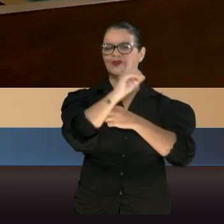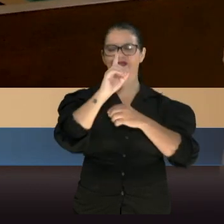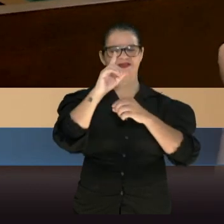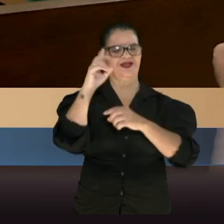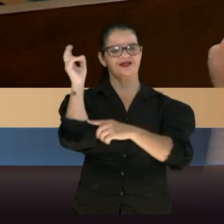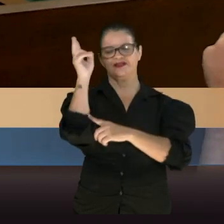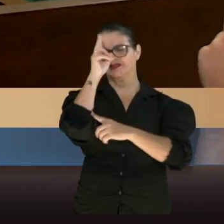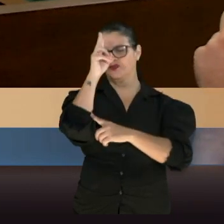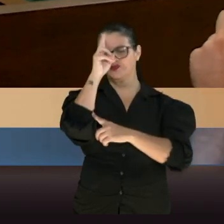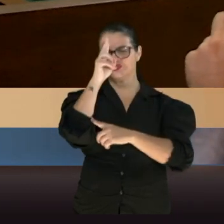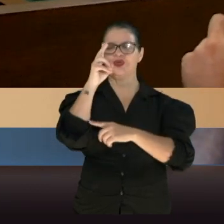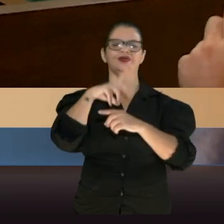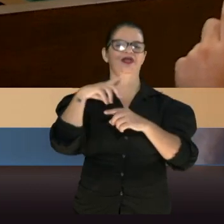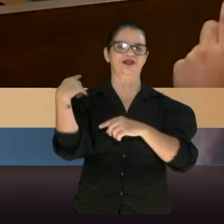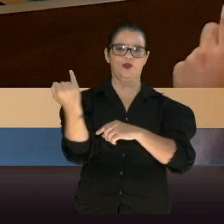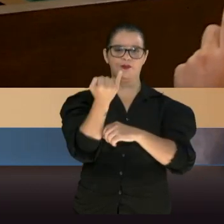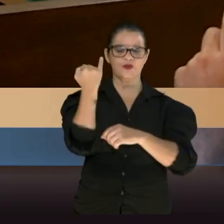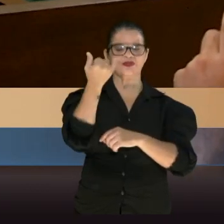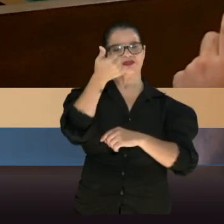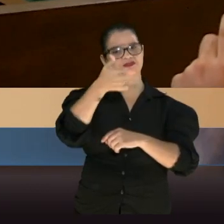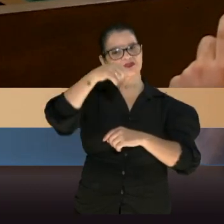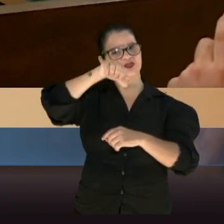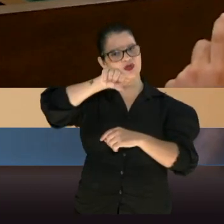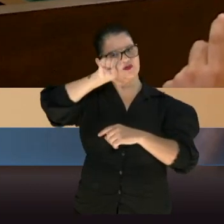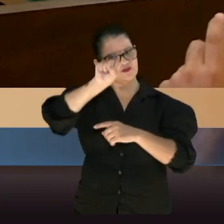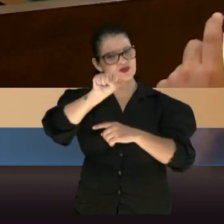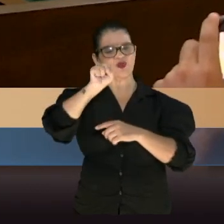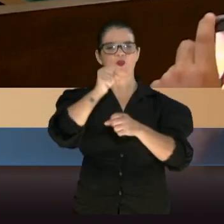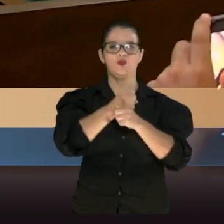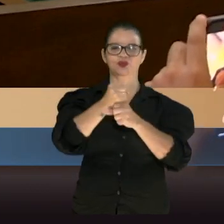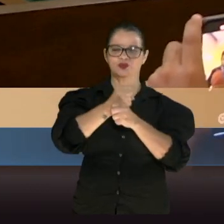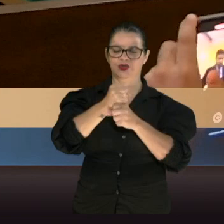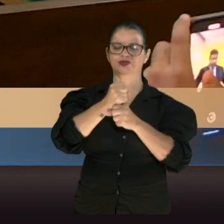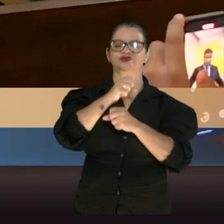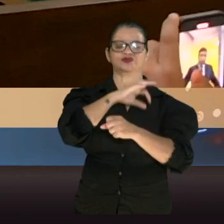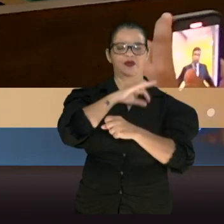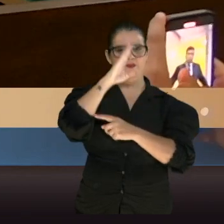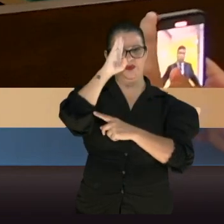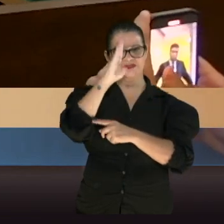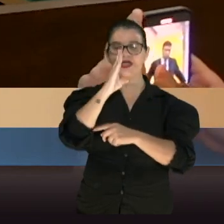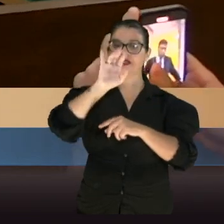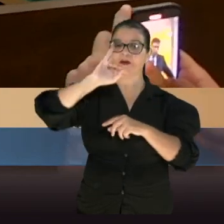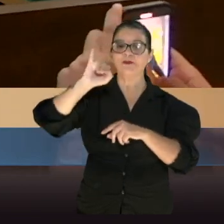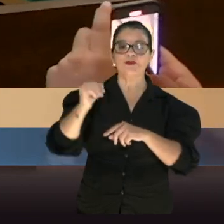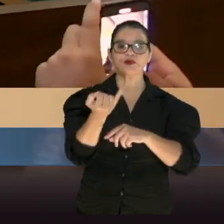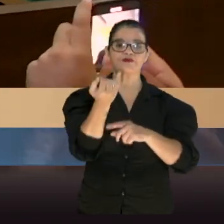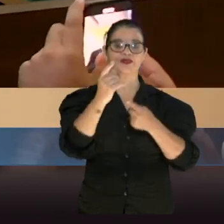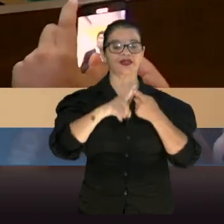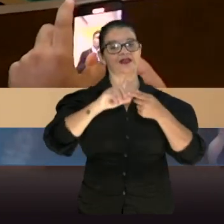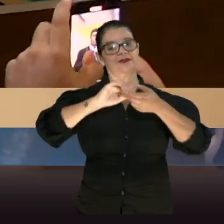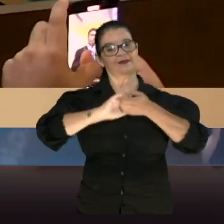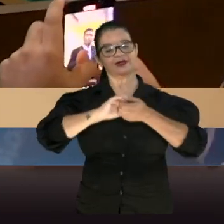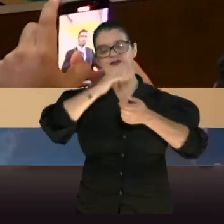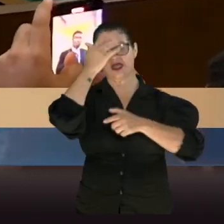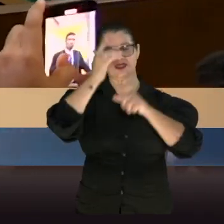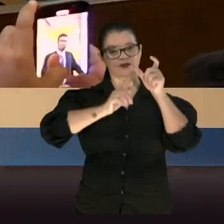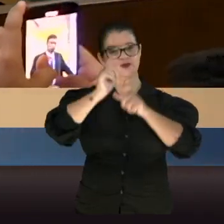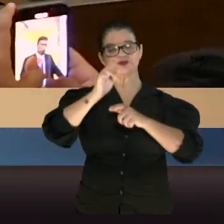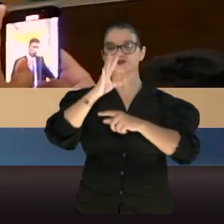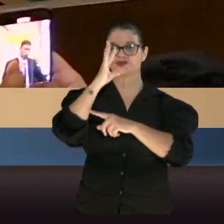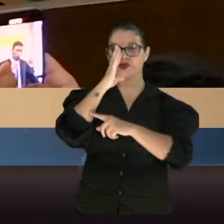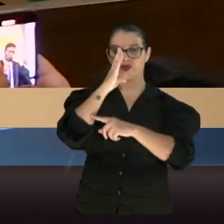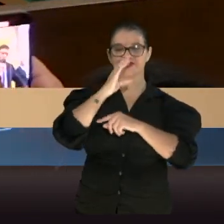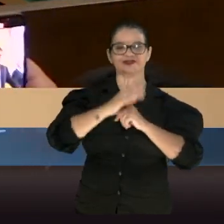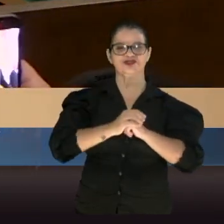histórica, tão importante, que são os 198 anos da Polícia Militar. E aproveitar também para saudar o pessoal que está nos